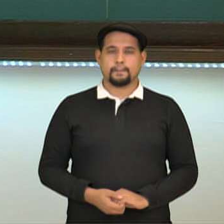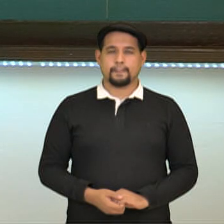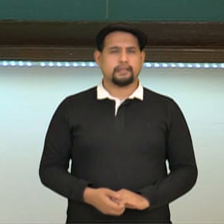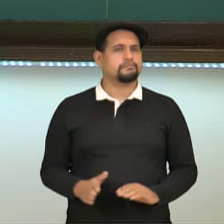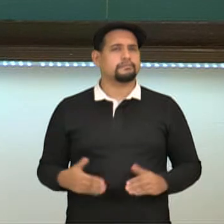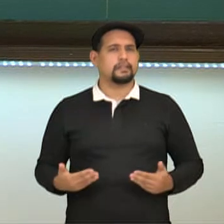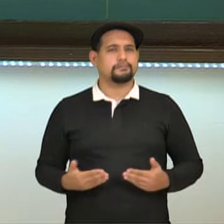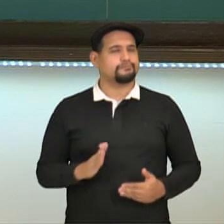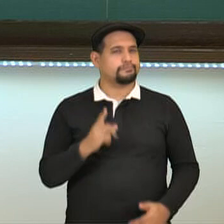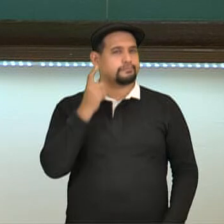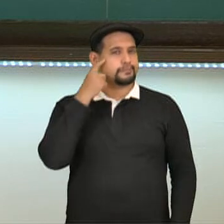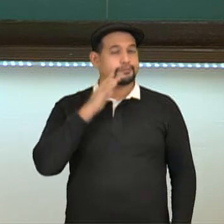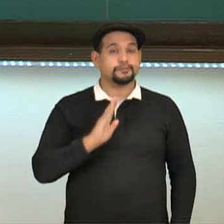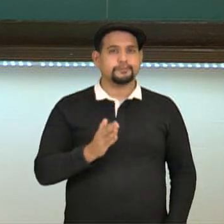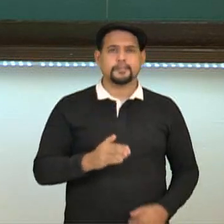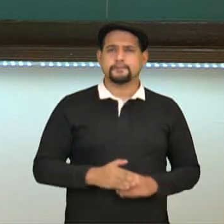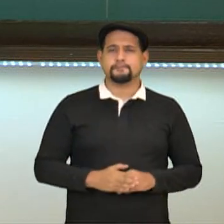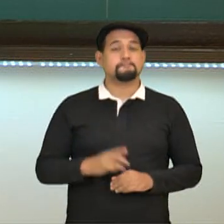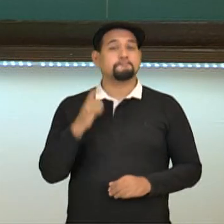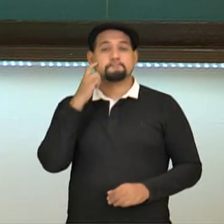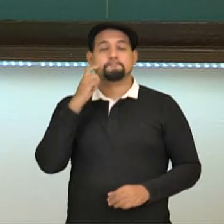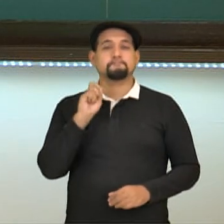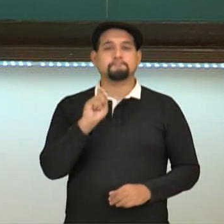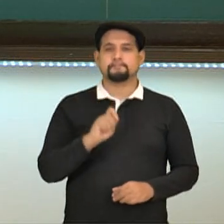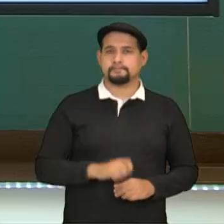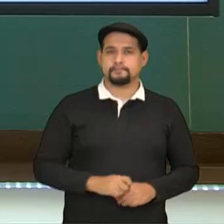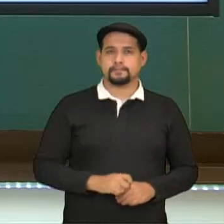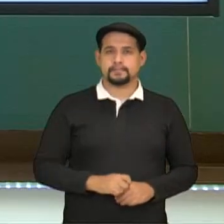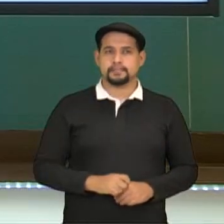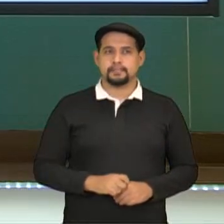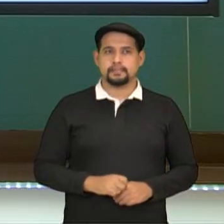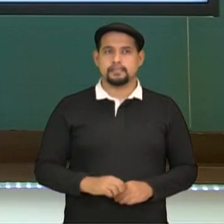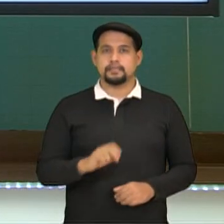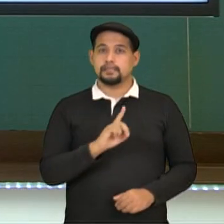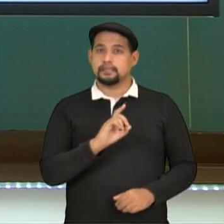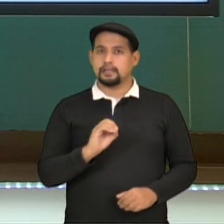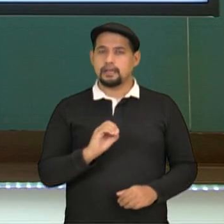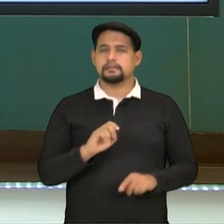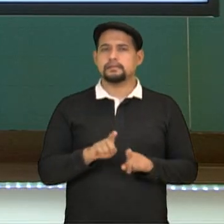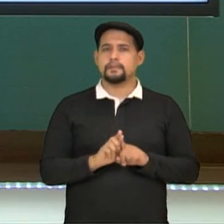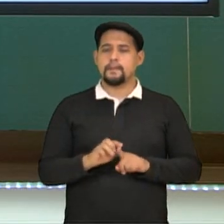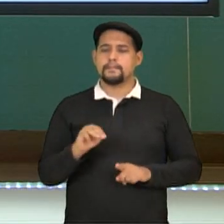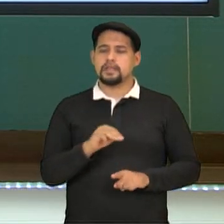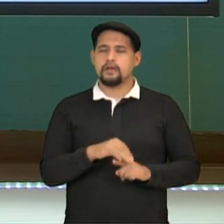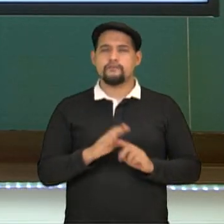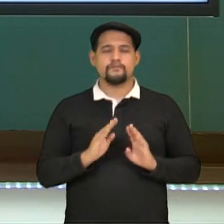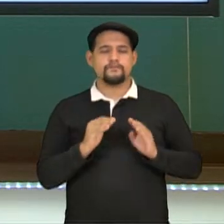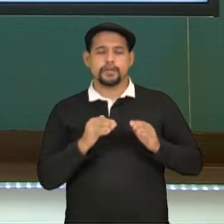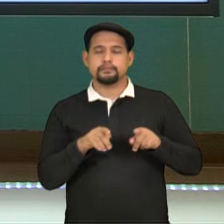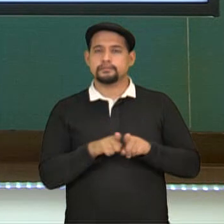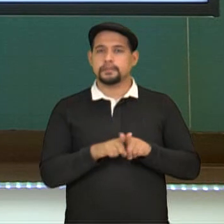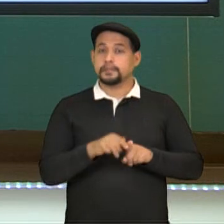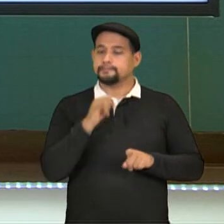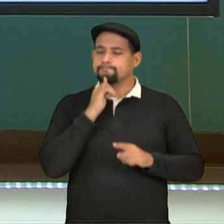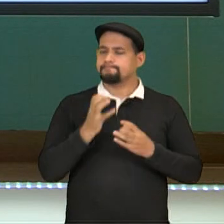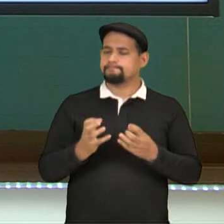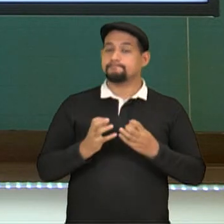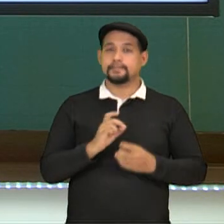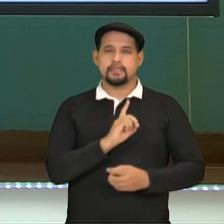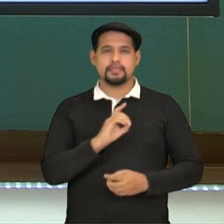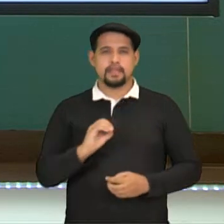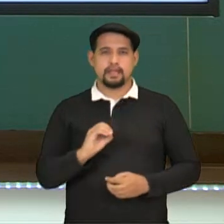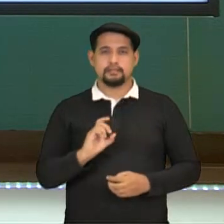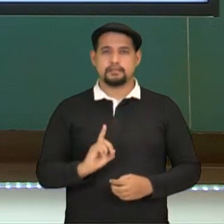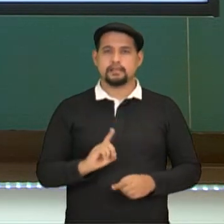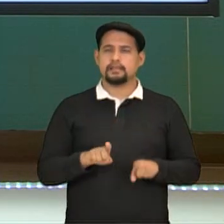E aí, pensaram? Vamos pensar aqui, ó, 10 dezenas de milhar. Vamos voltar no nosso quadro aqui, ó. Se eu quero 10 dezenas